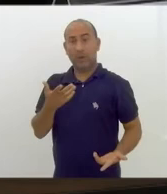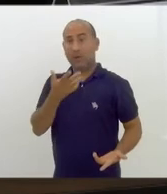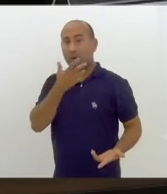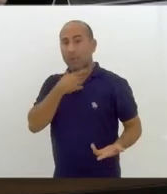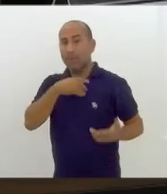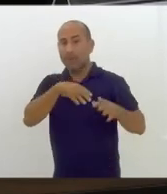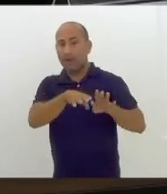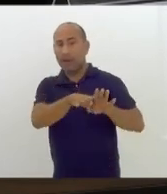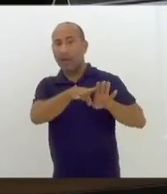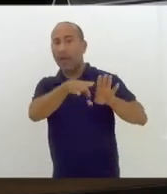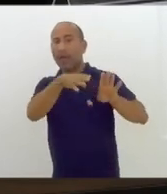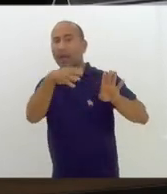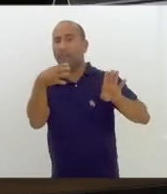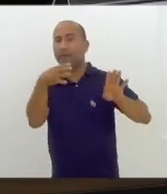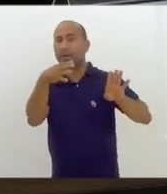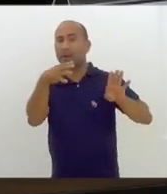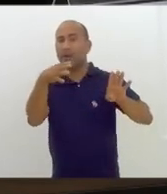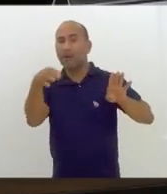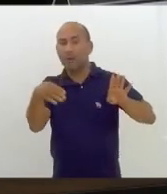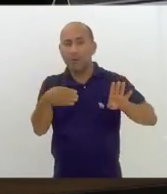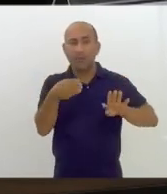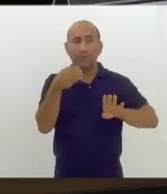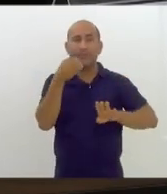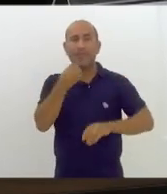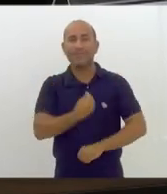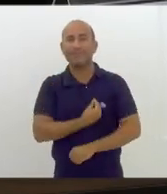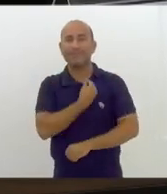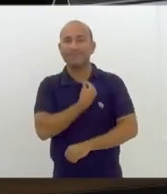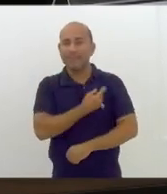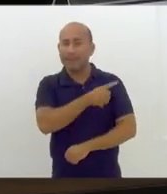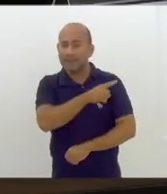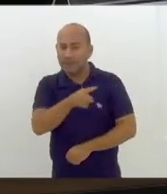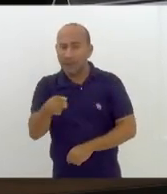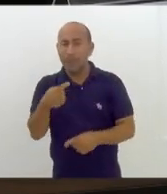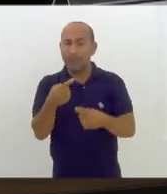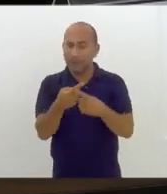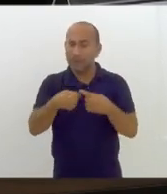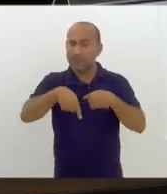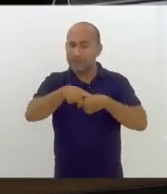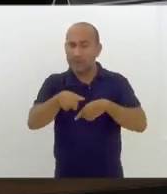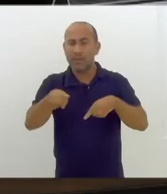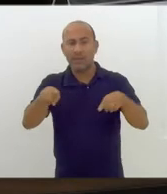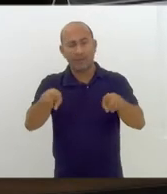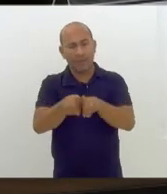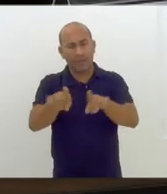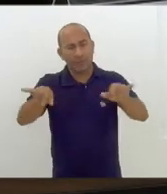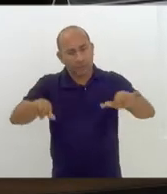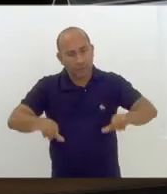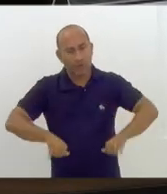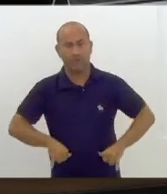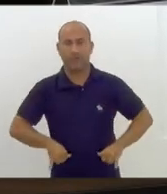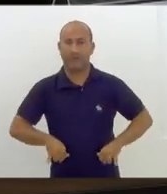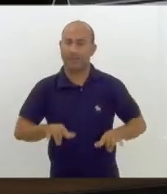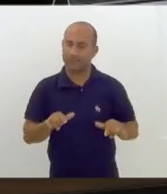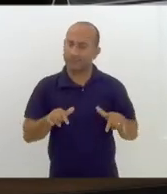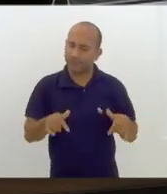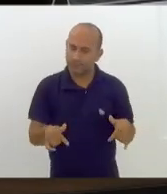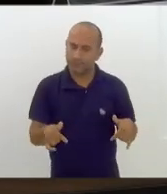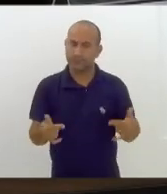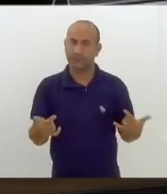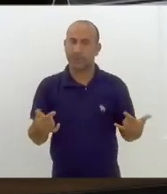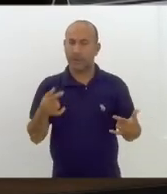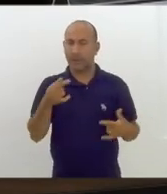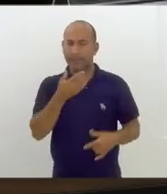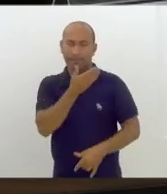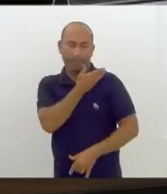de vida para si mesmos, porque vocês também são vítimas do machismo. O machismo deu